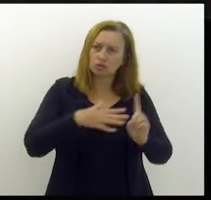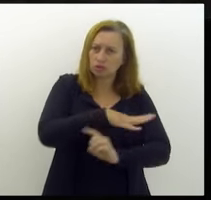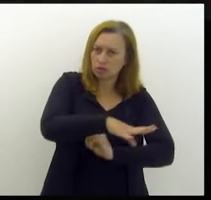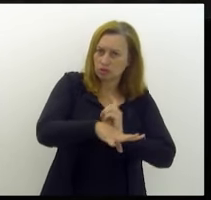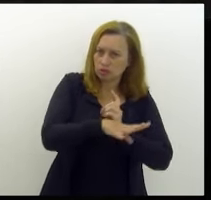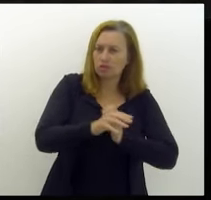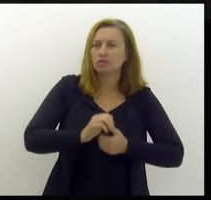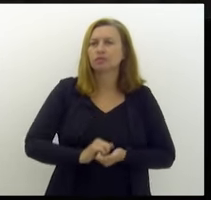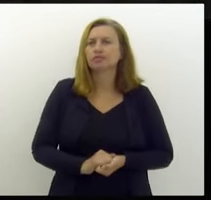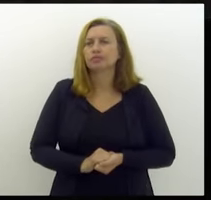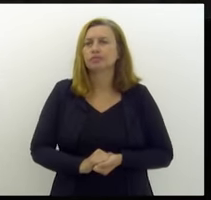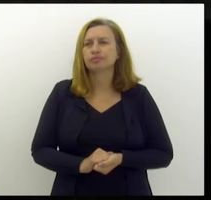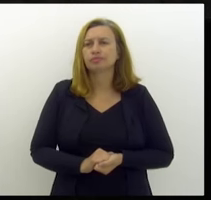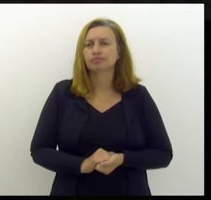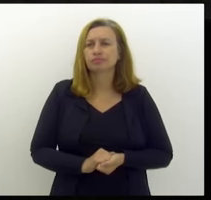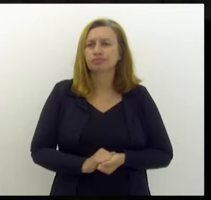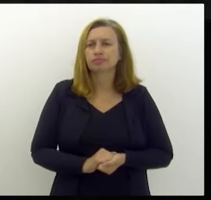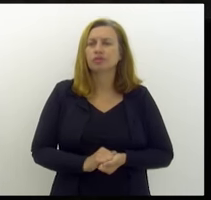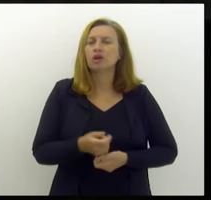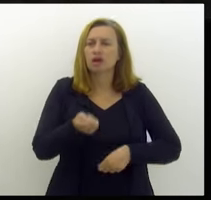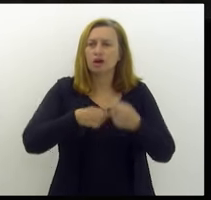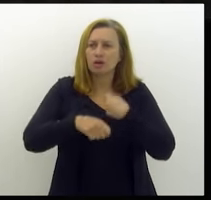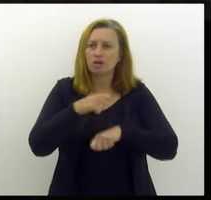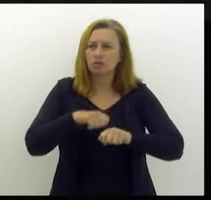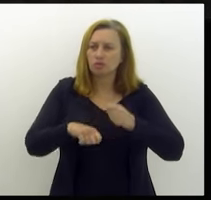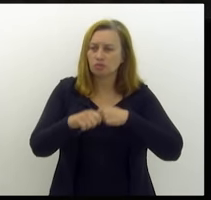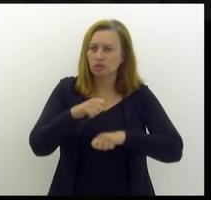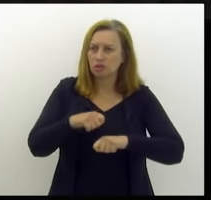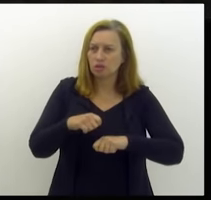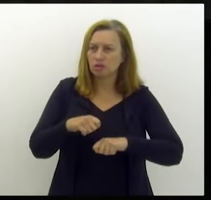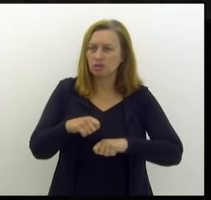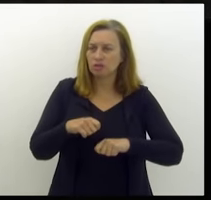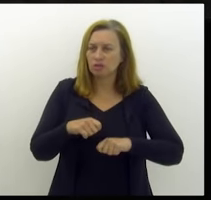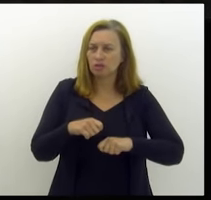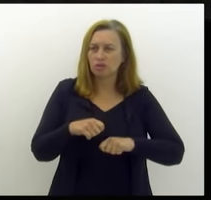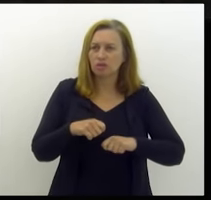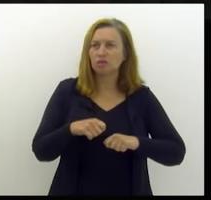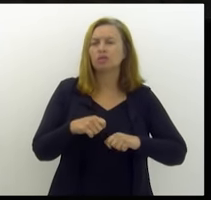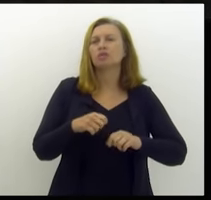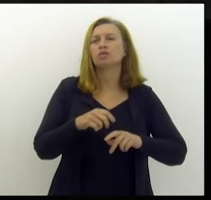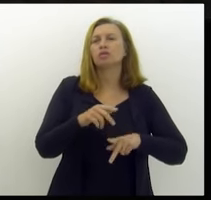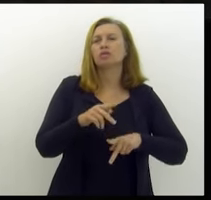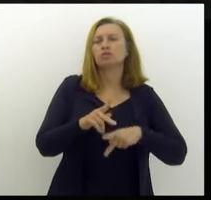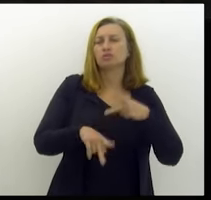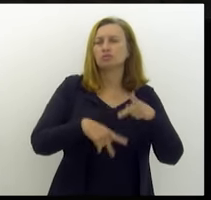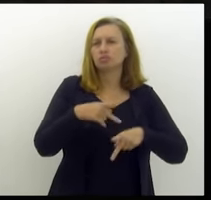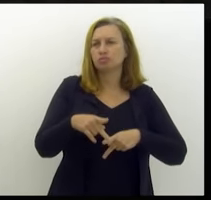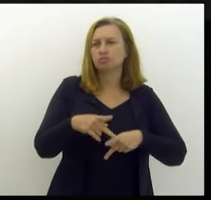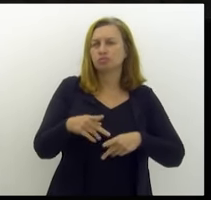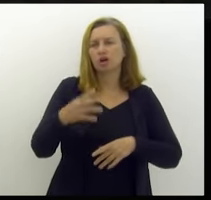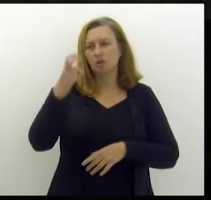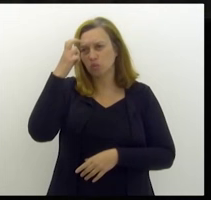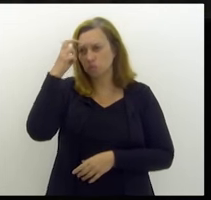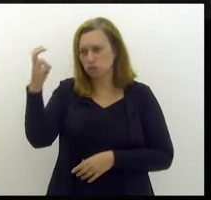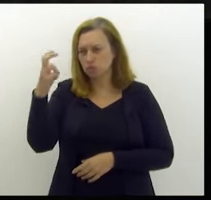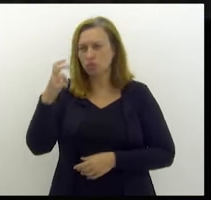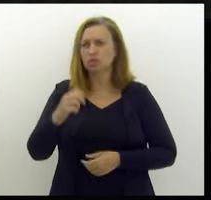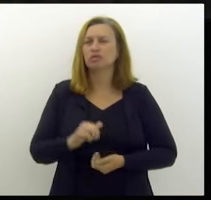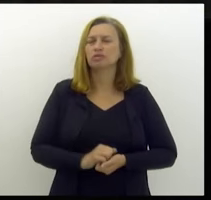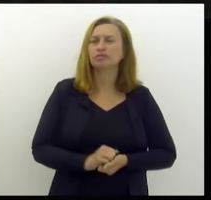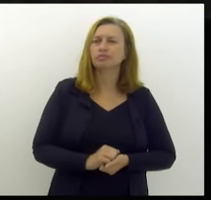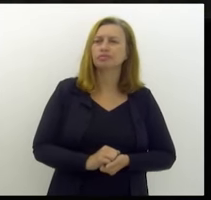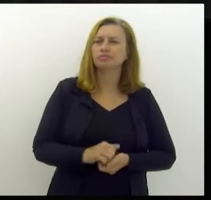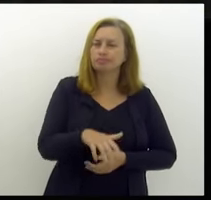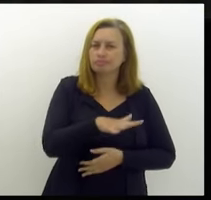fundo do fomento à economia Popular da Cultura e das mulheres que são áreas que geram